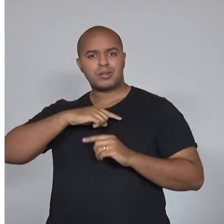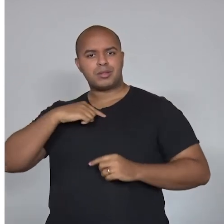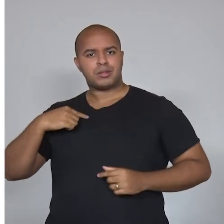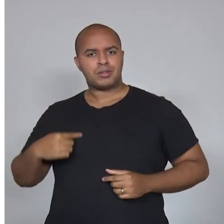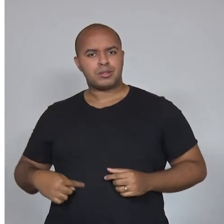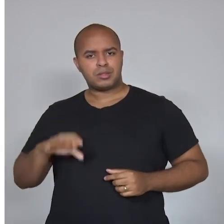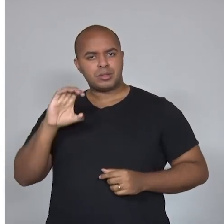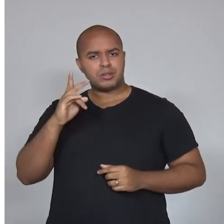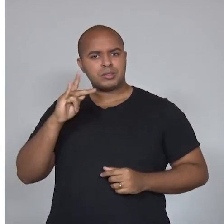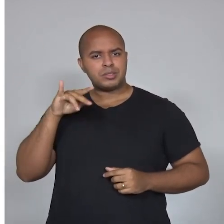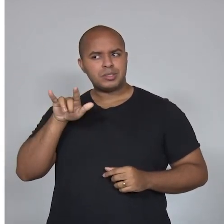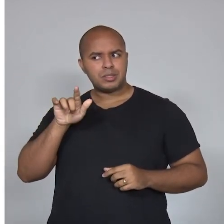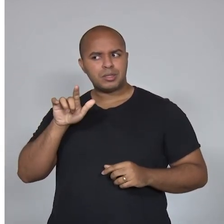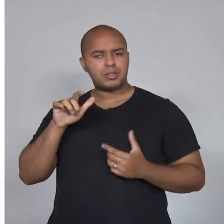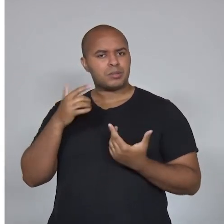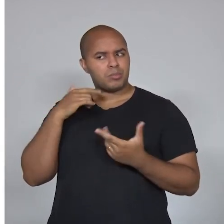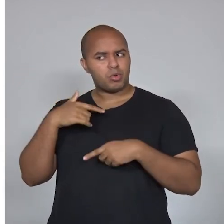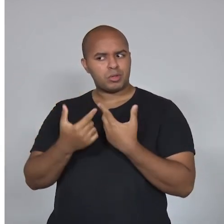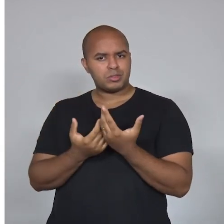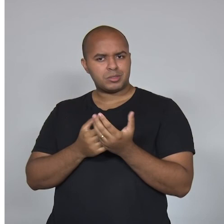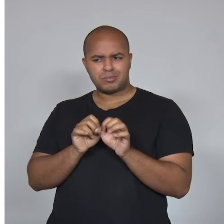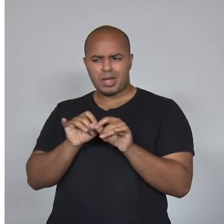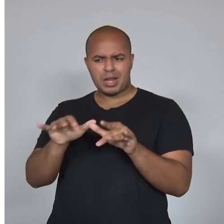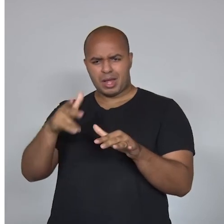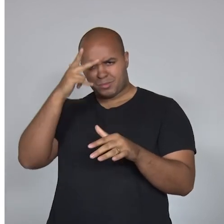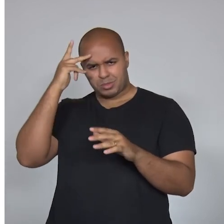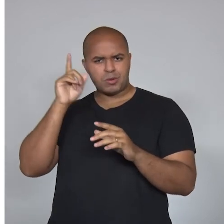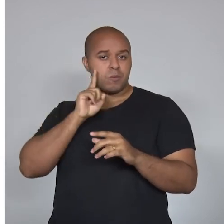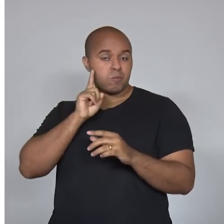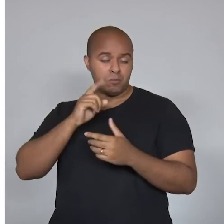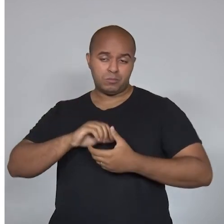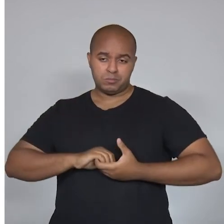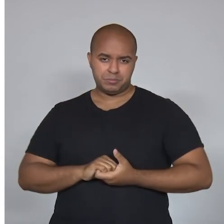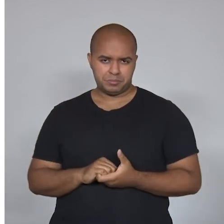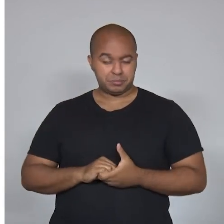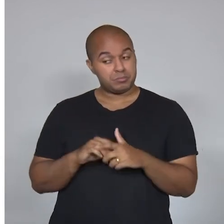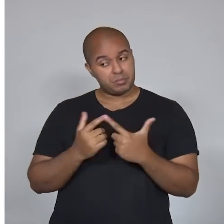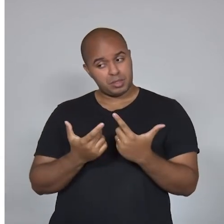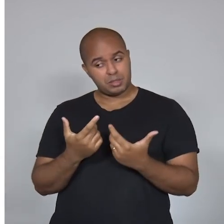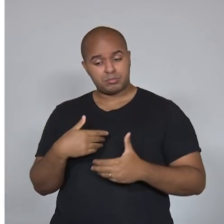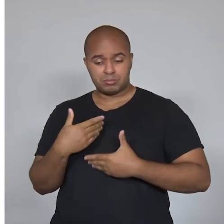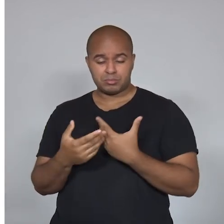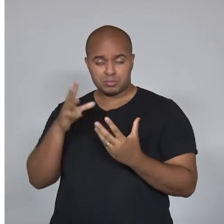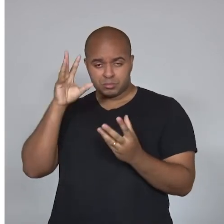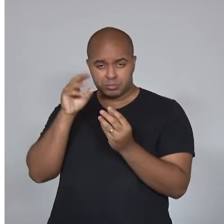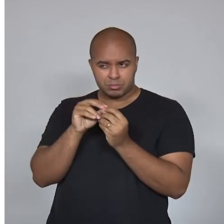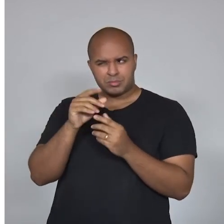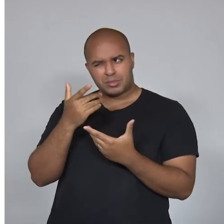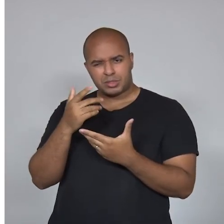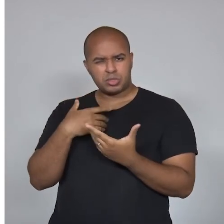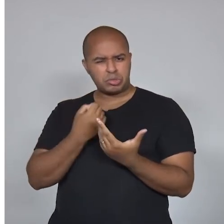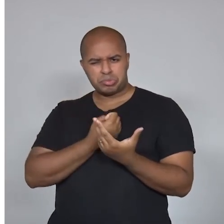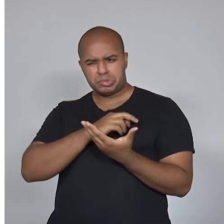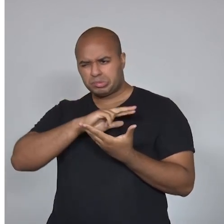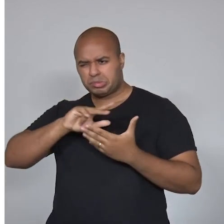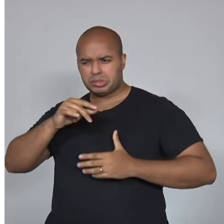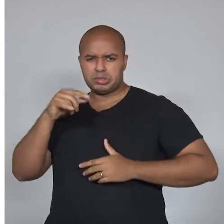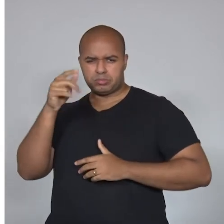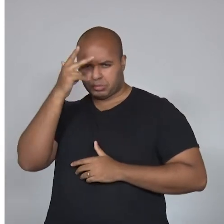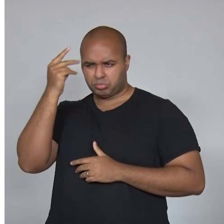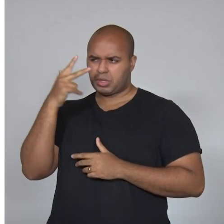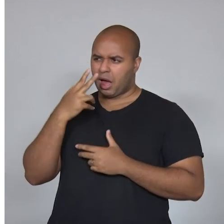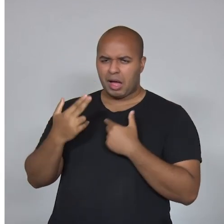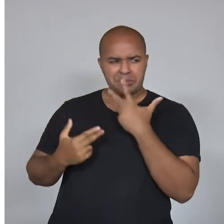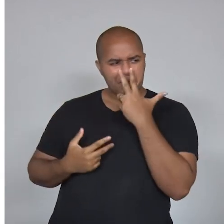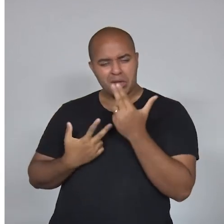que assim ela rapidamente se espalhou para os civis nos Estados Unidos. Mas conclui que, apesar de inúmeras especulações,